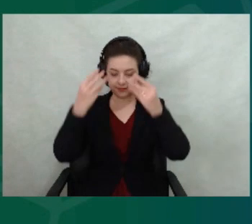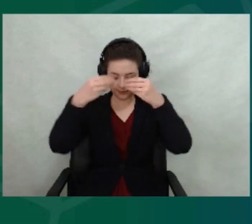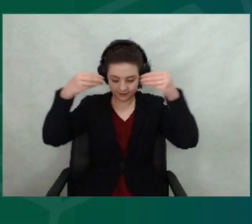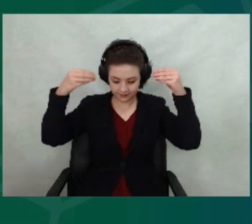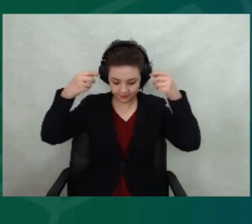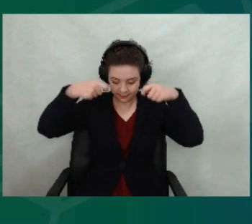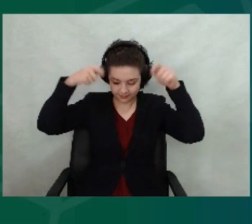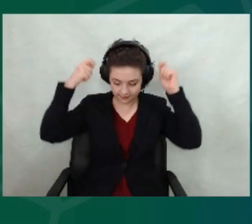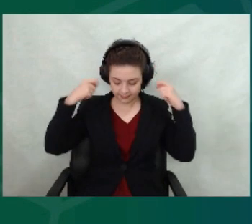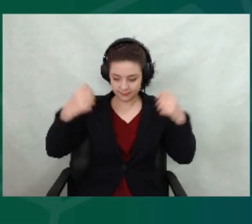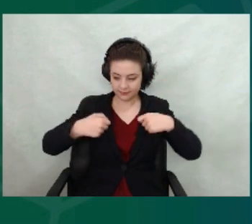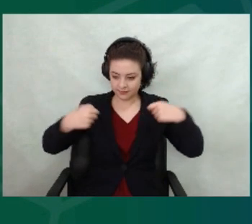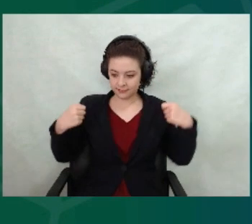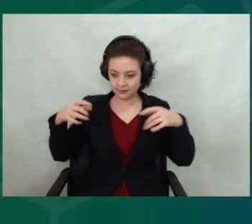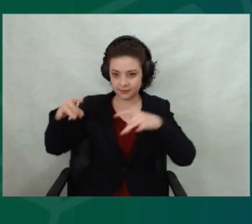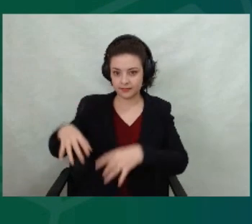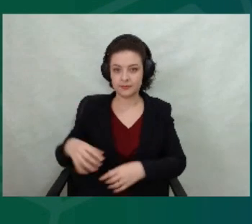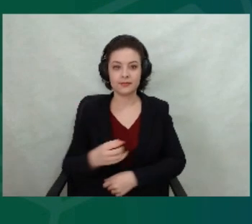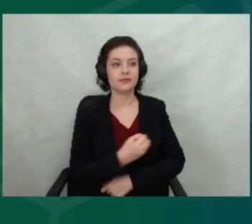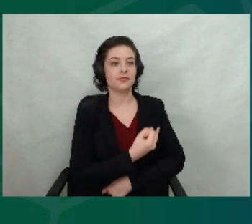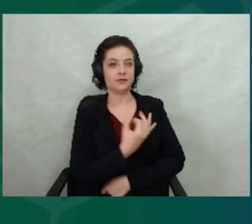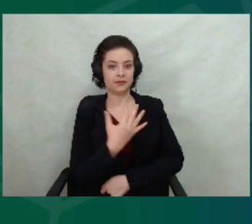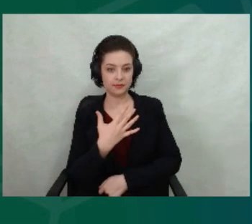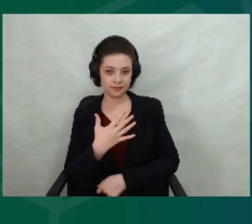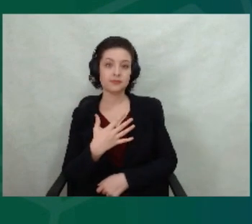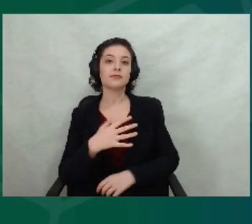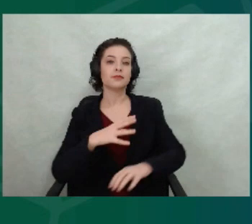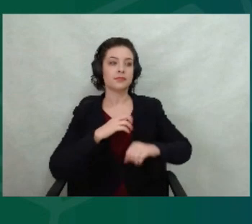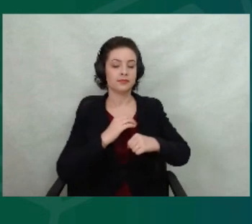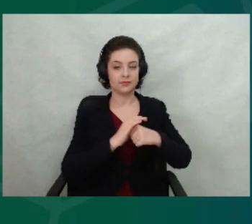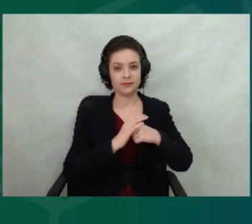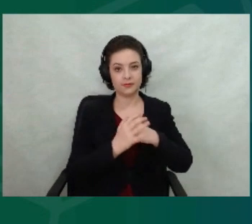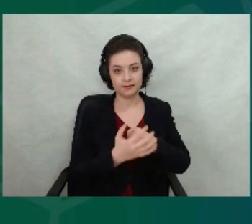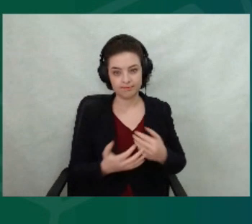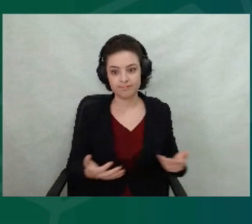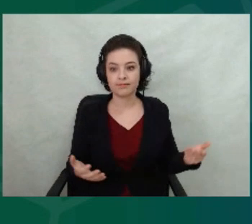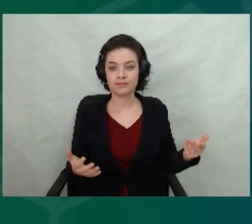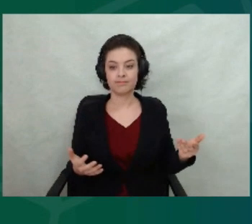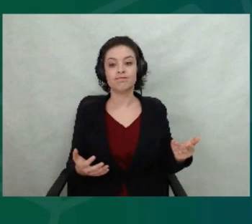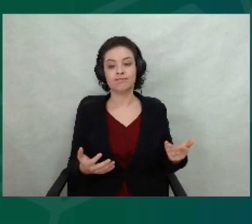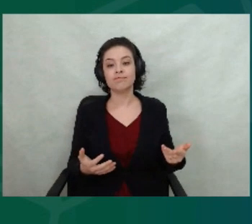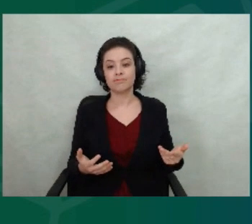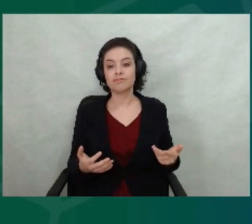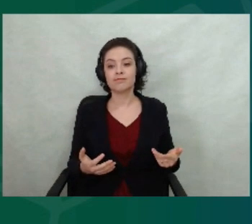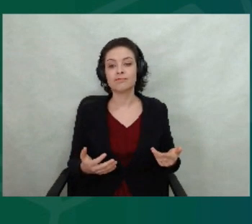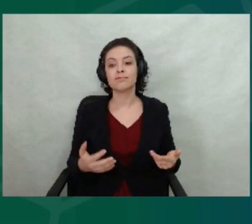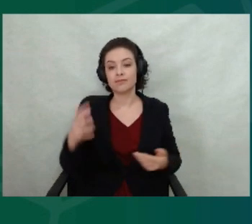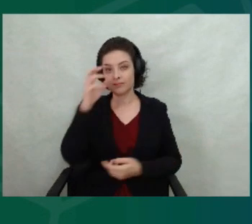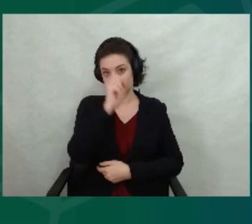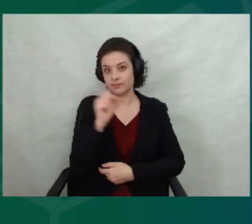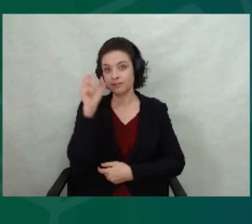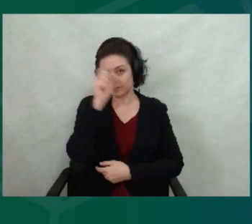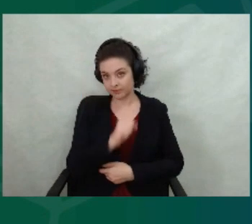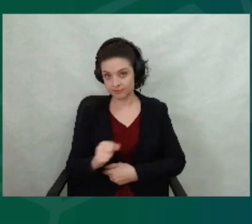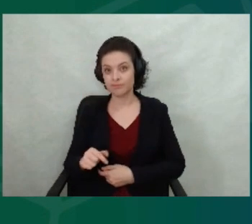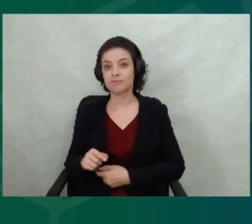isso. Muitos colegas foram contaminados, e creio que nós aprendemos com eles.